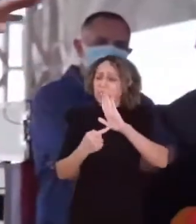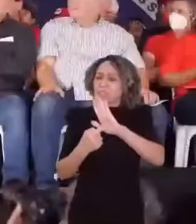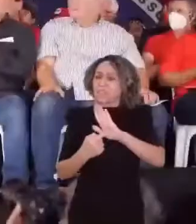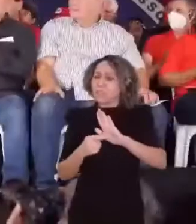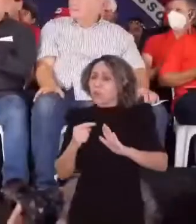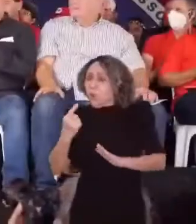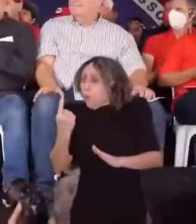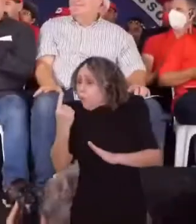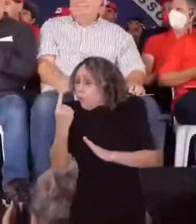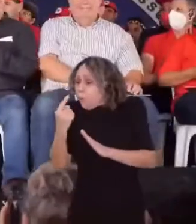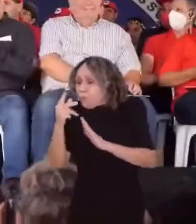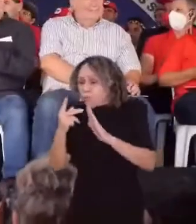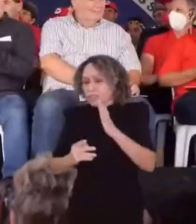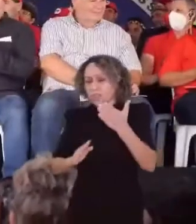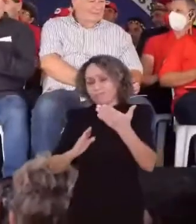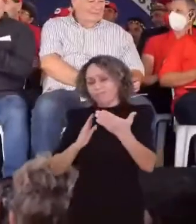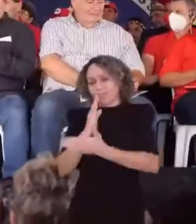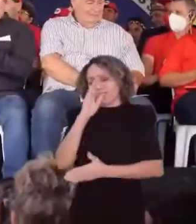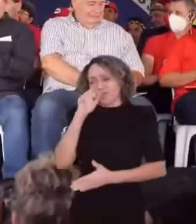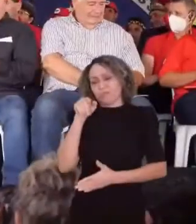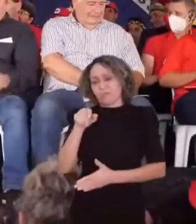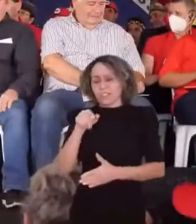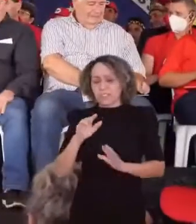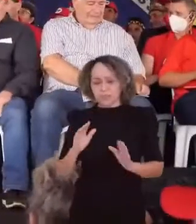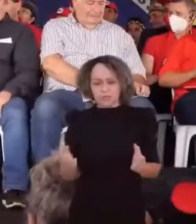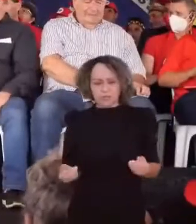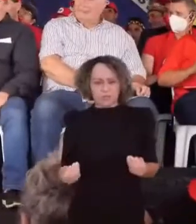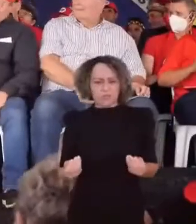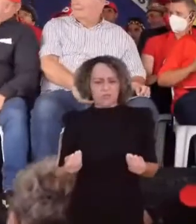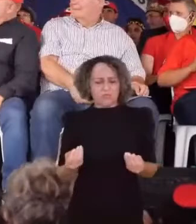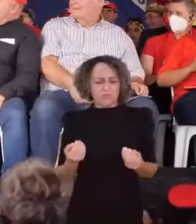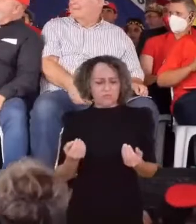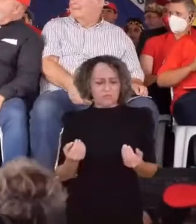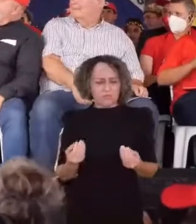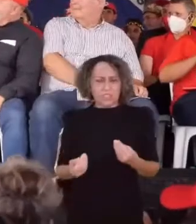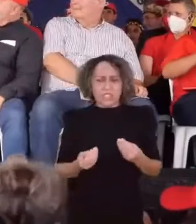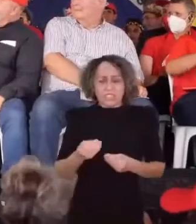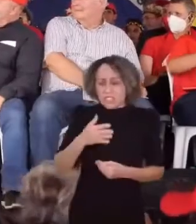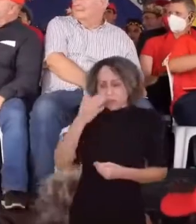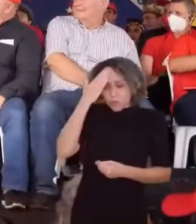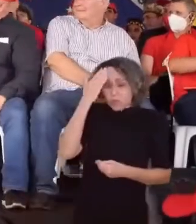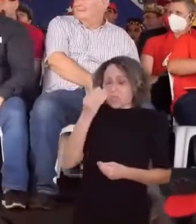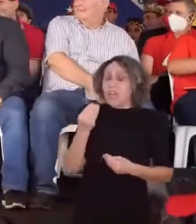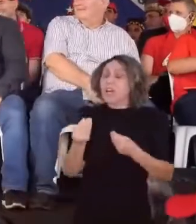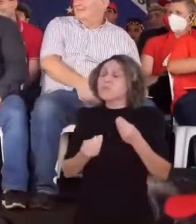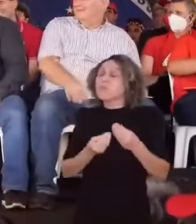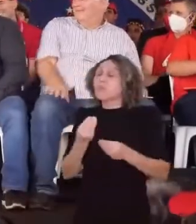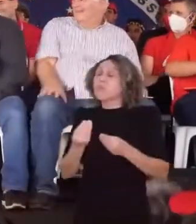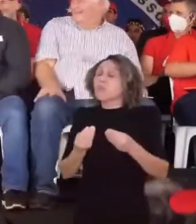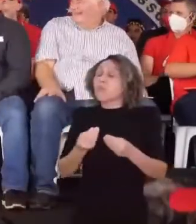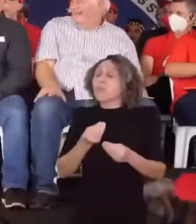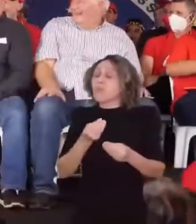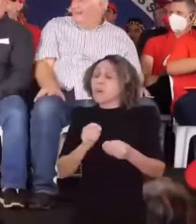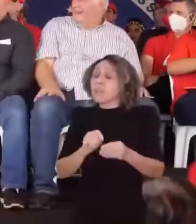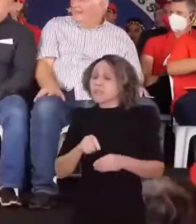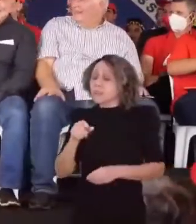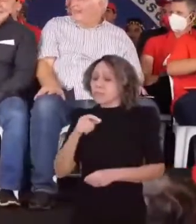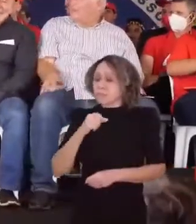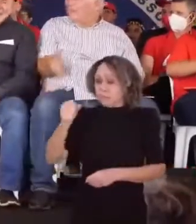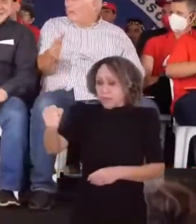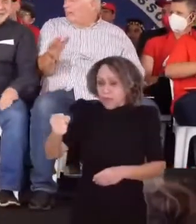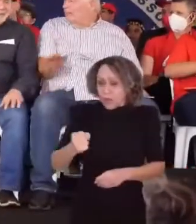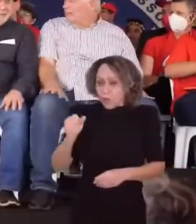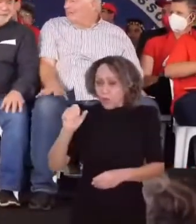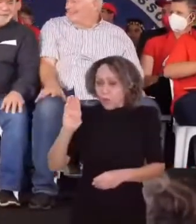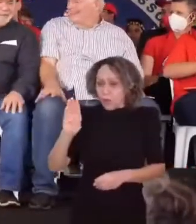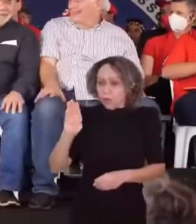como fazer, bota lá o Baggio, de presidente da diretoria social do BNDES. E nós sabemos